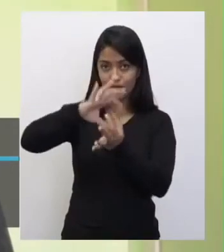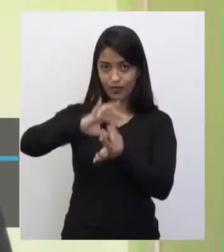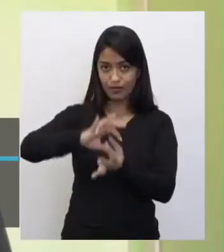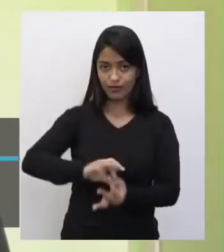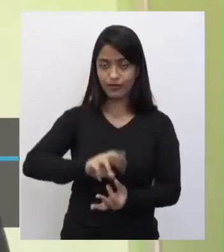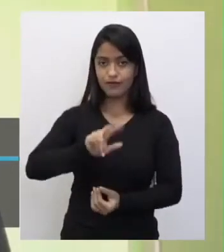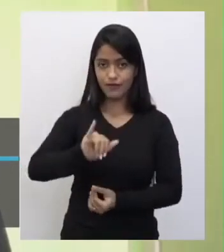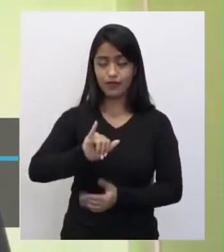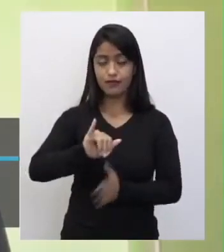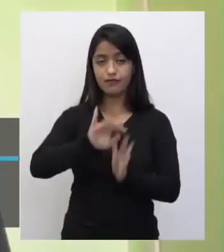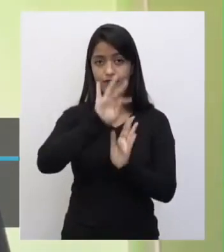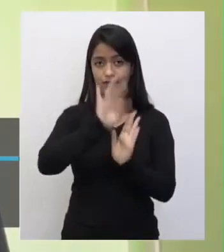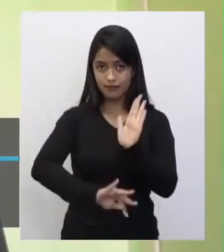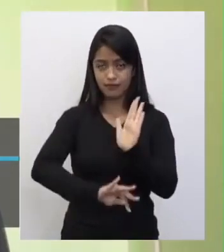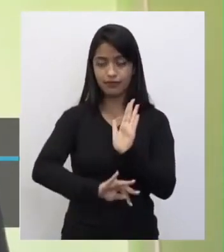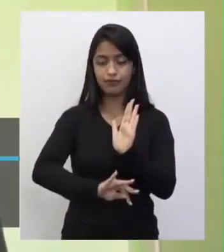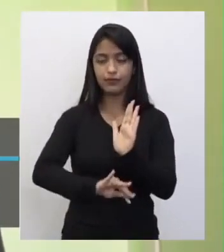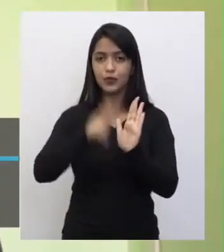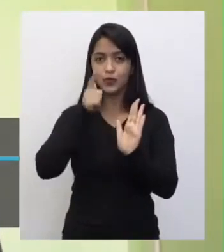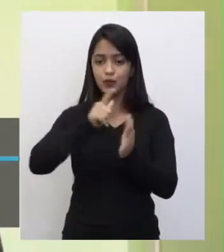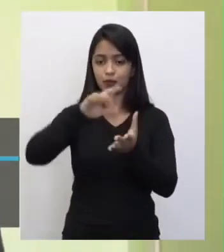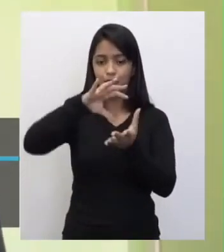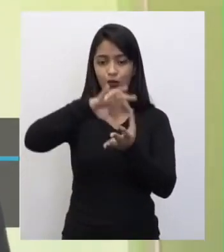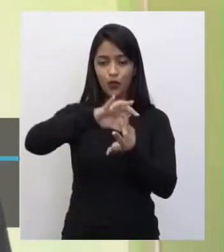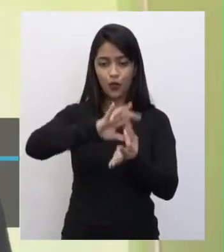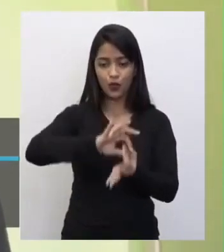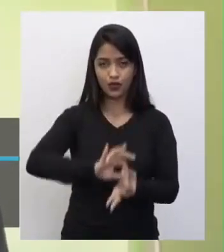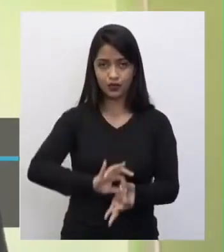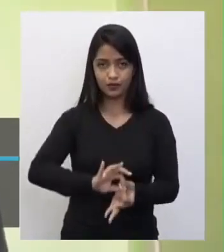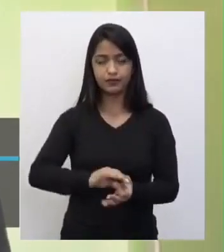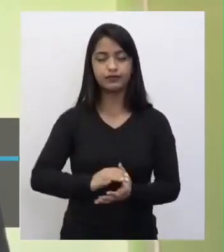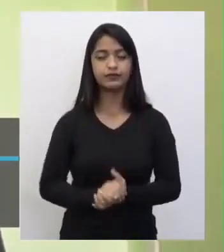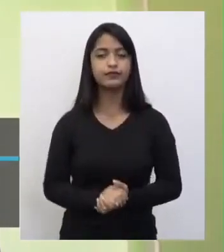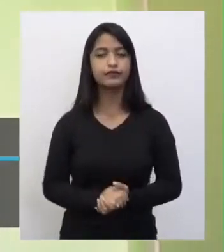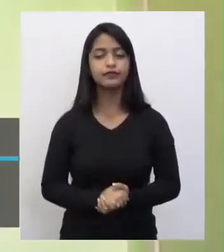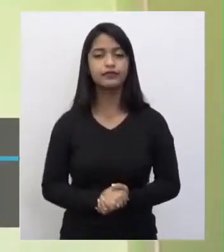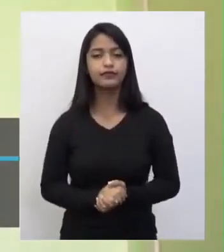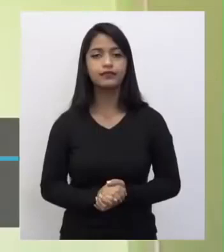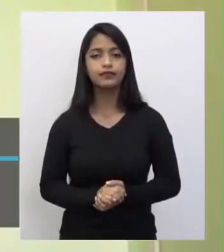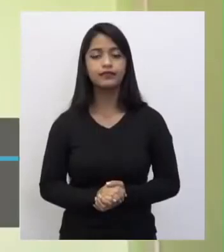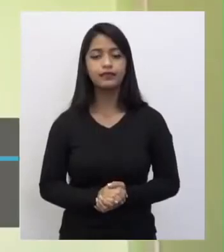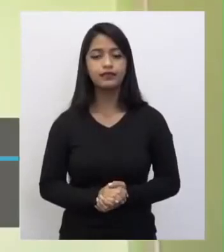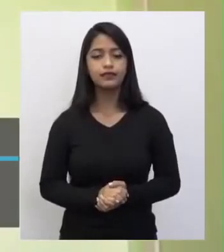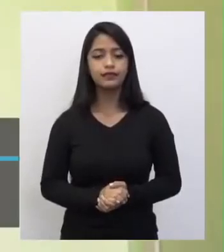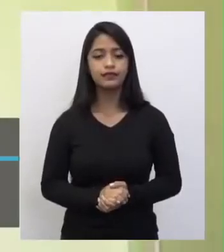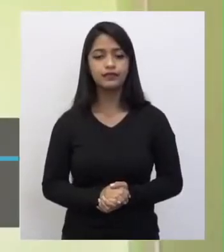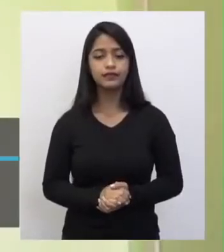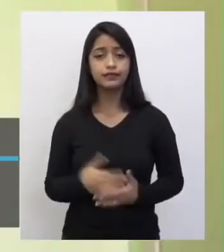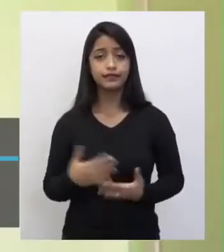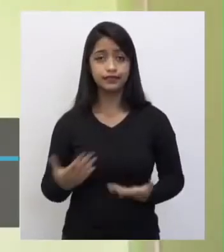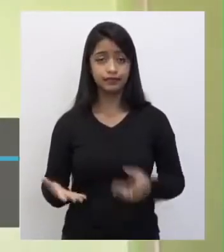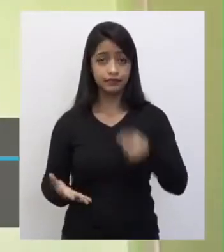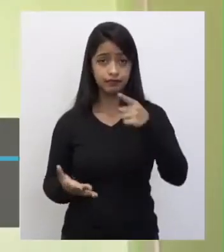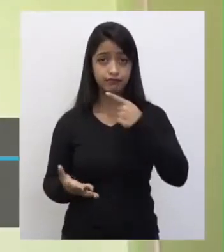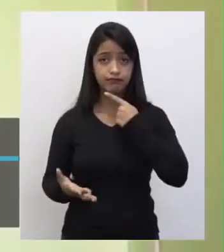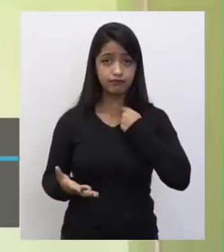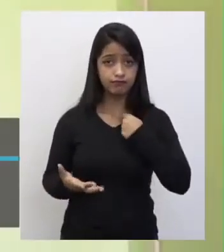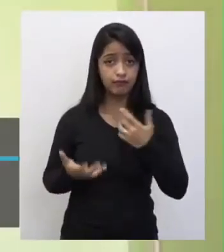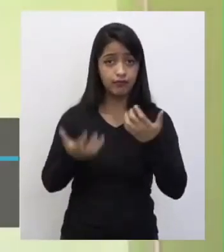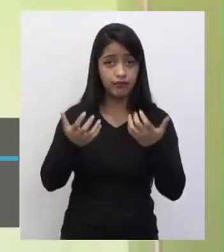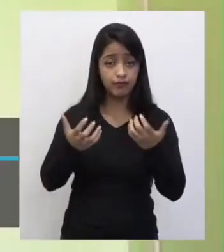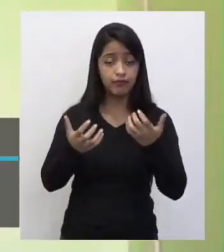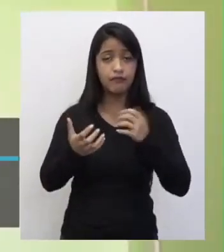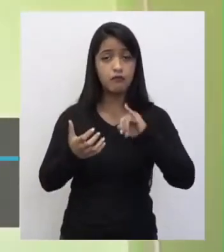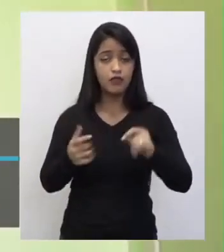o nosso texto a partir dessas informações. Quem quiser também aproveitar para printar